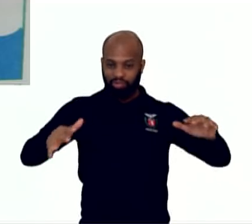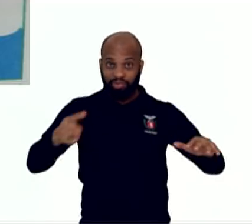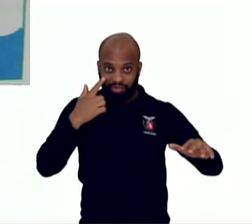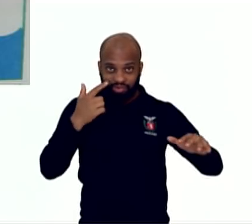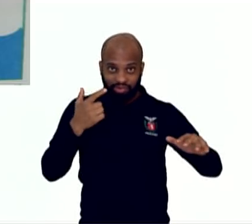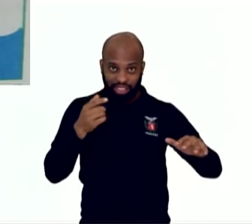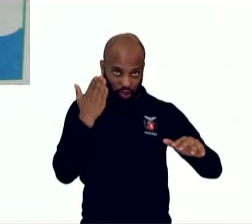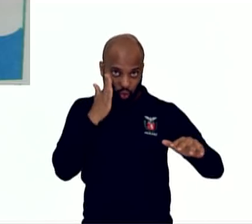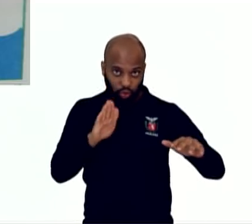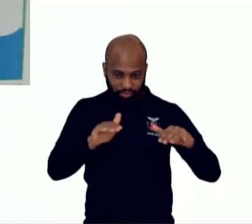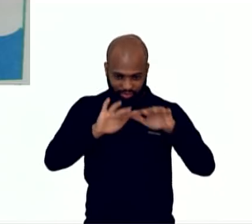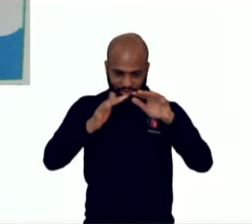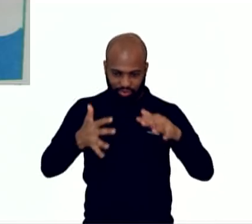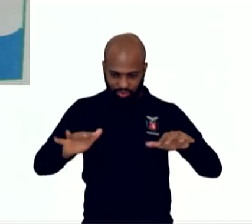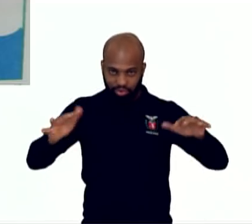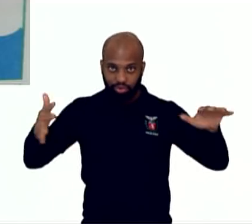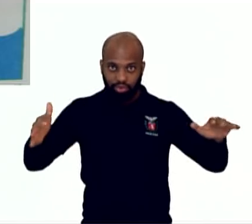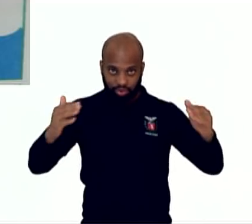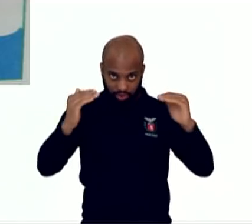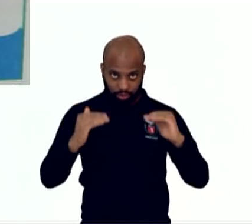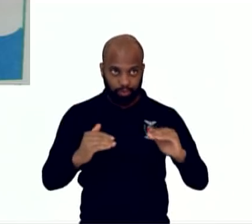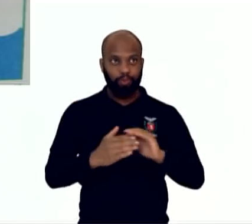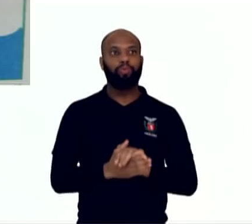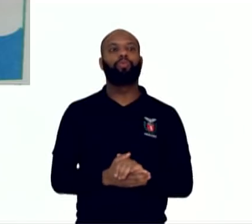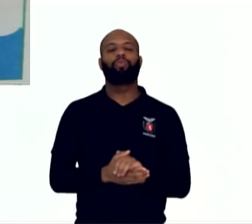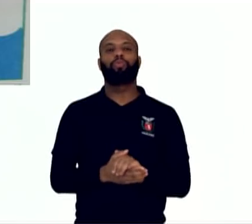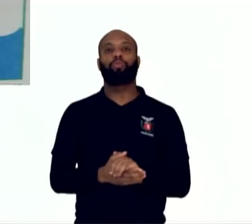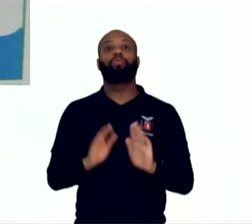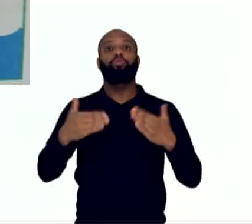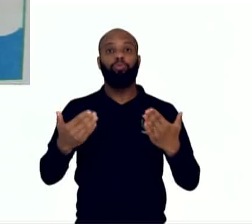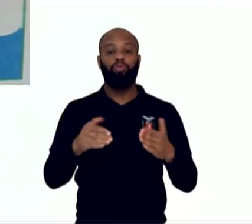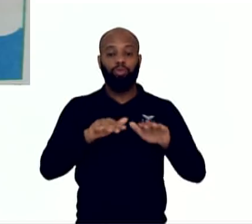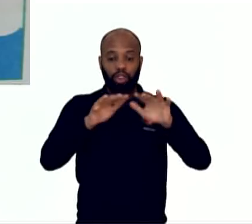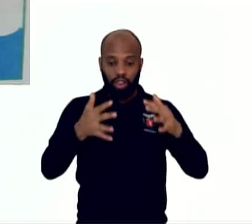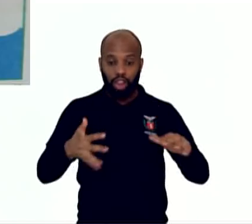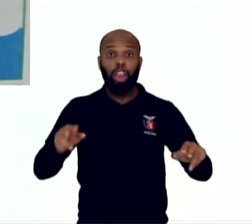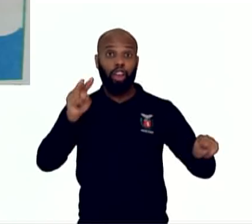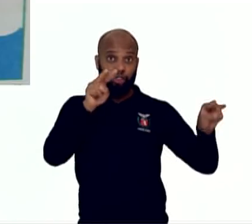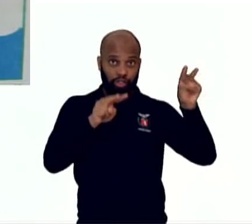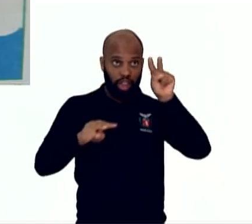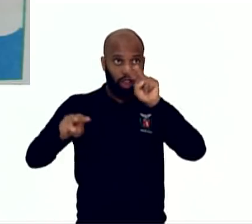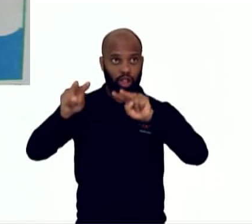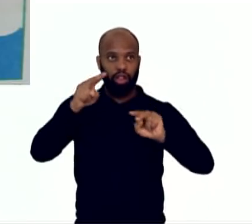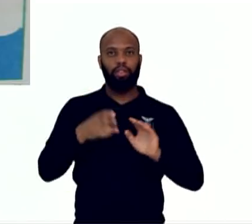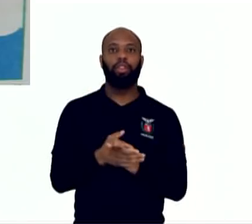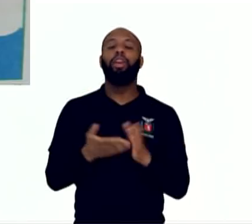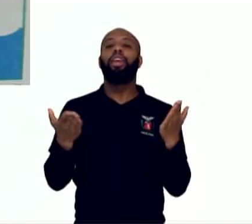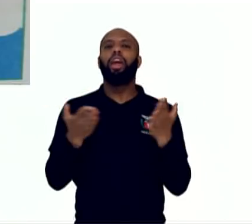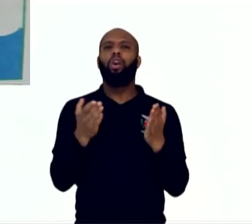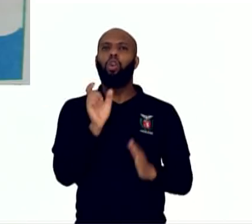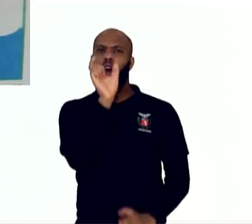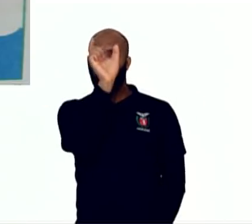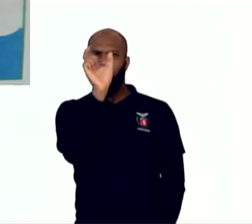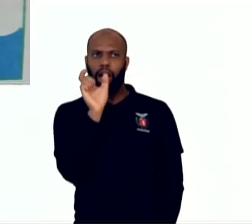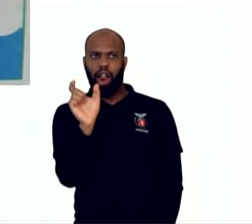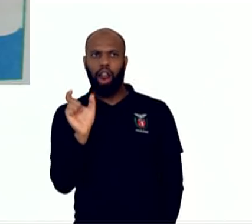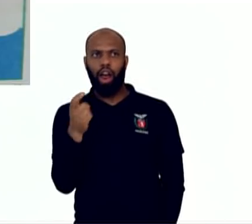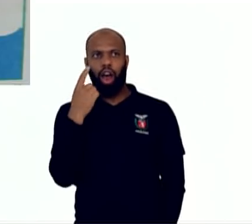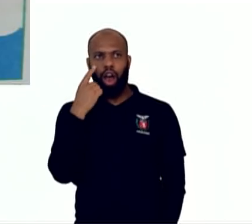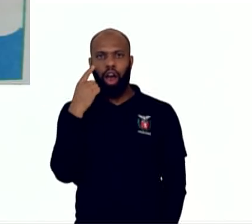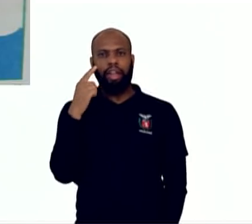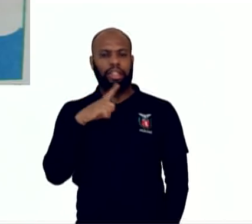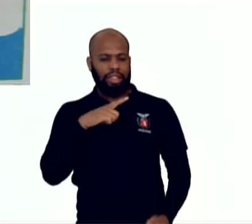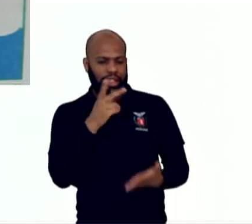ondas? Estão vendo as ondas ali embaixo? Então, esse é o elemento visual. Gráfico, observe as